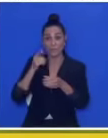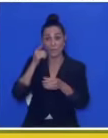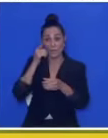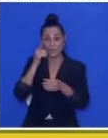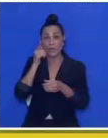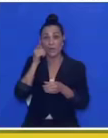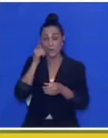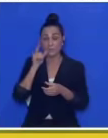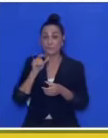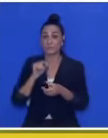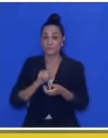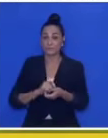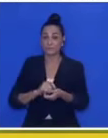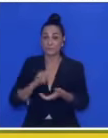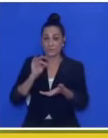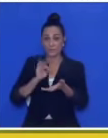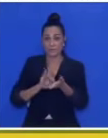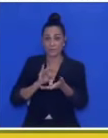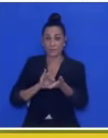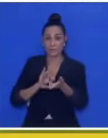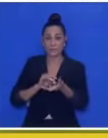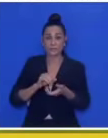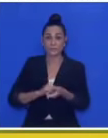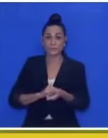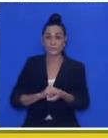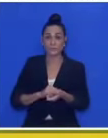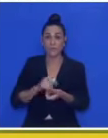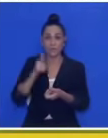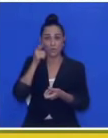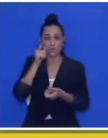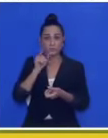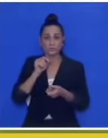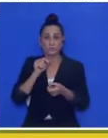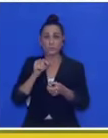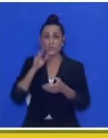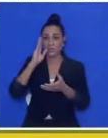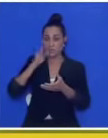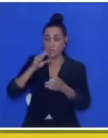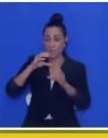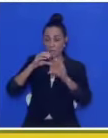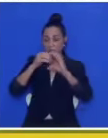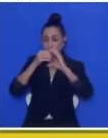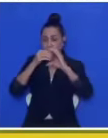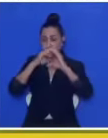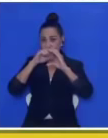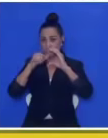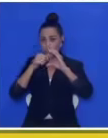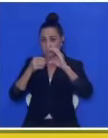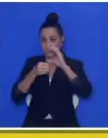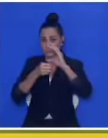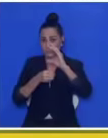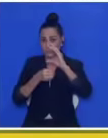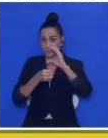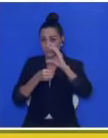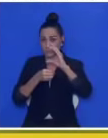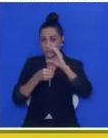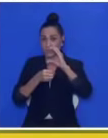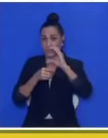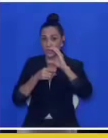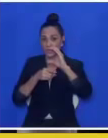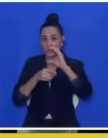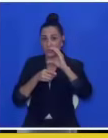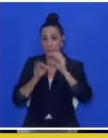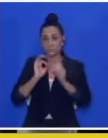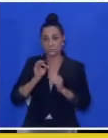válida normalmente porque a bola passou totalmente do globo, ok? Isso é importante que